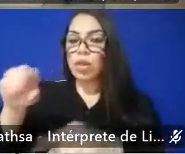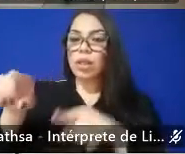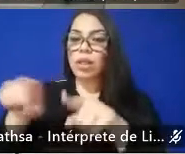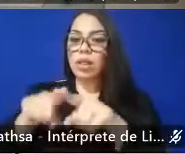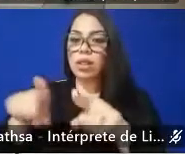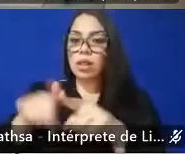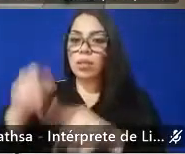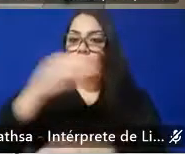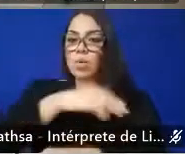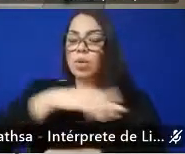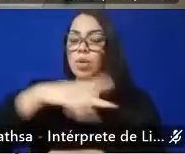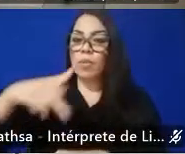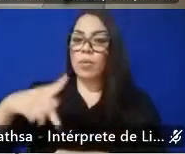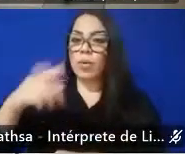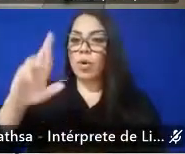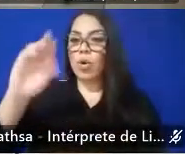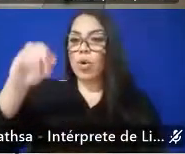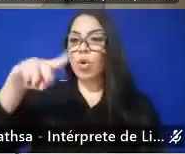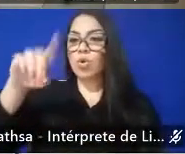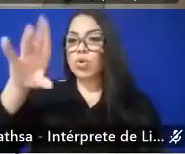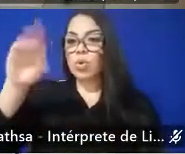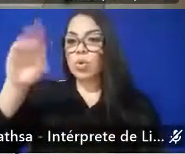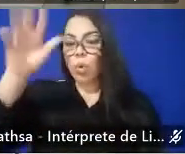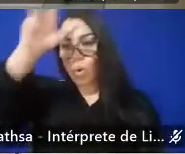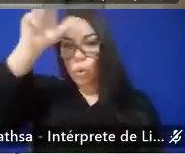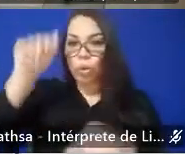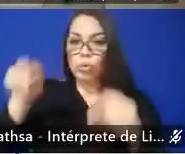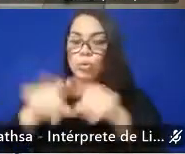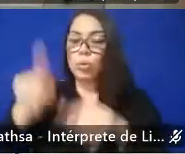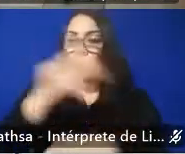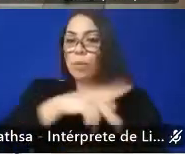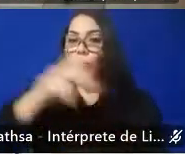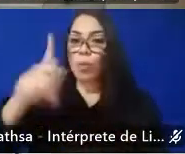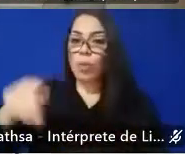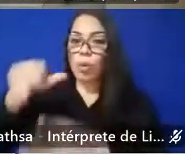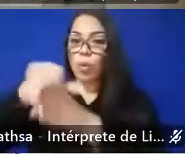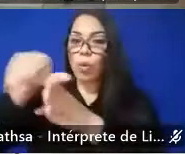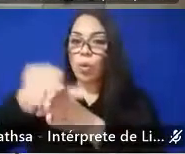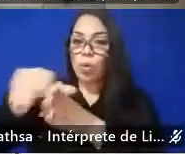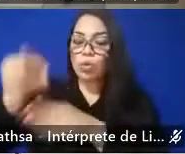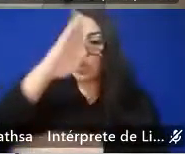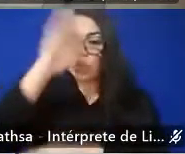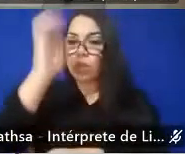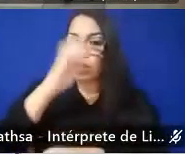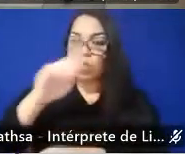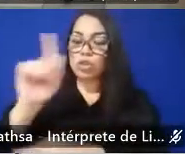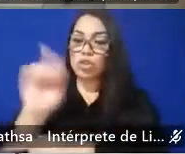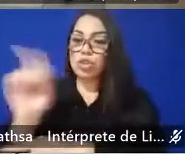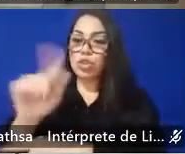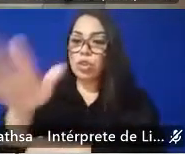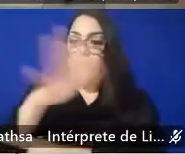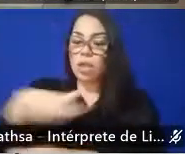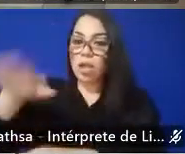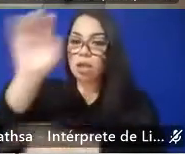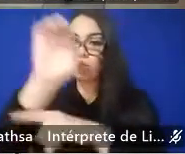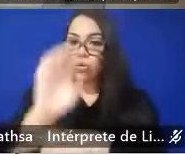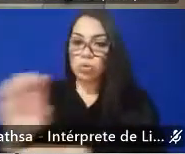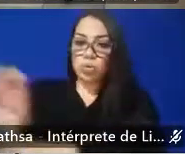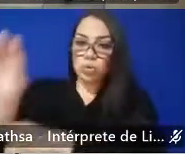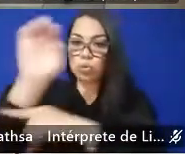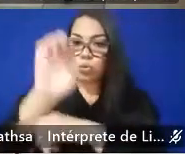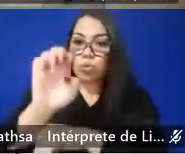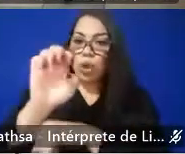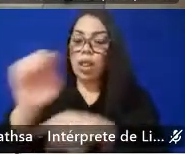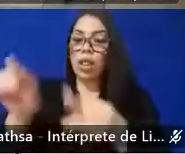de Rondônia e Presidente do Conselho Nacional dos corregedores-gerais do Ministério Público dos estados e da União